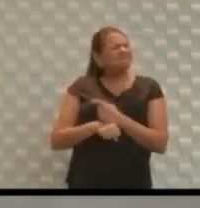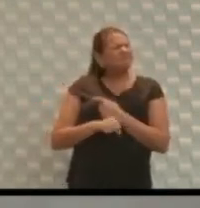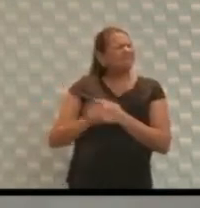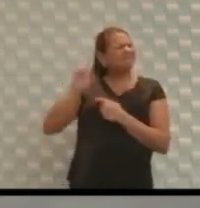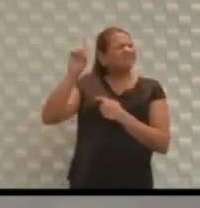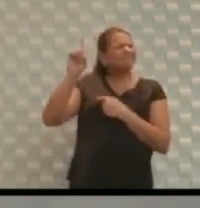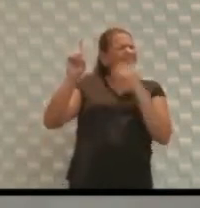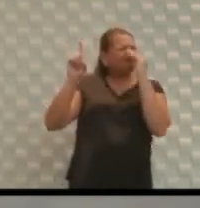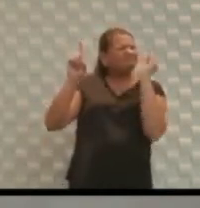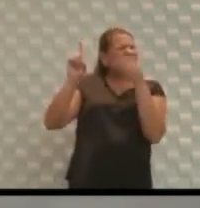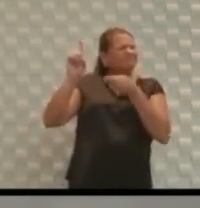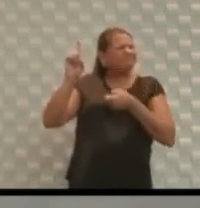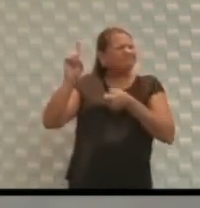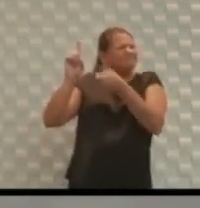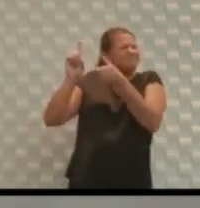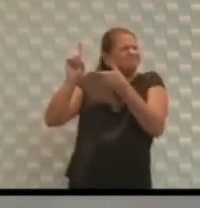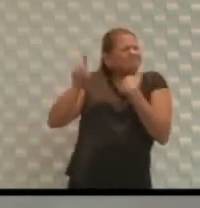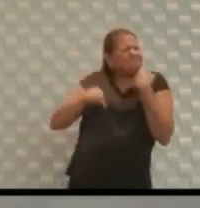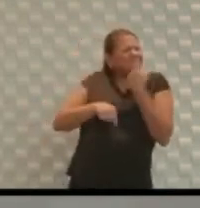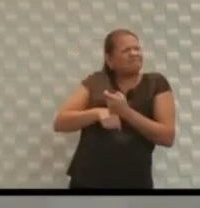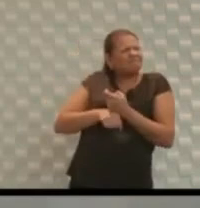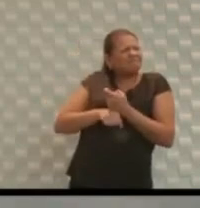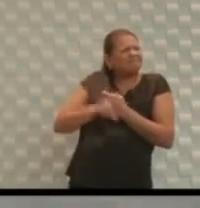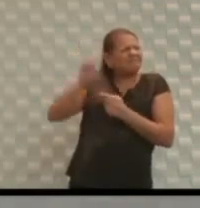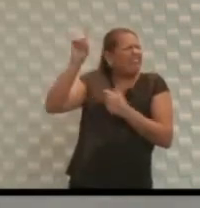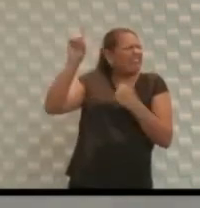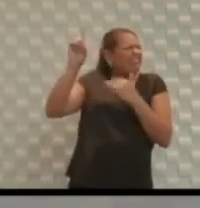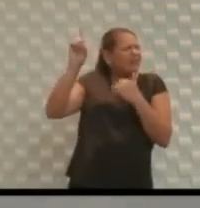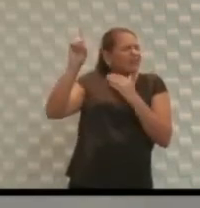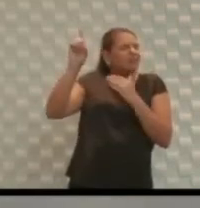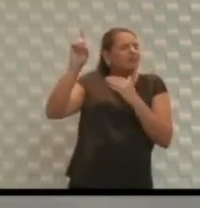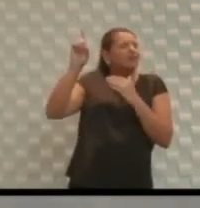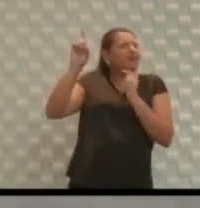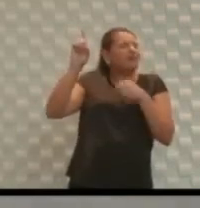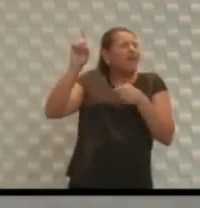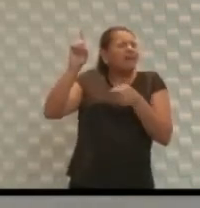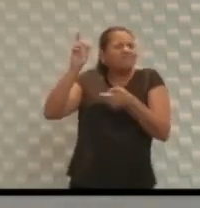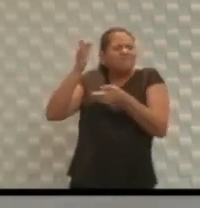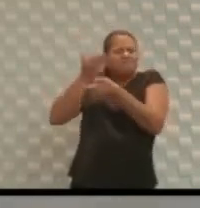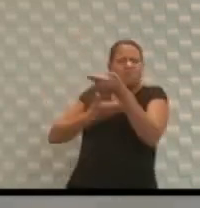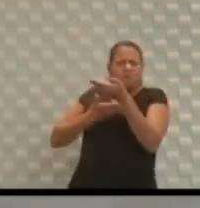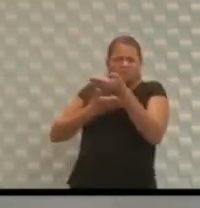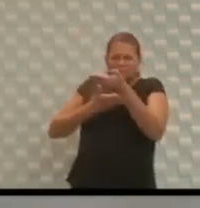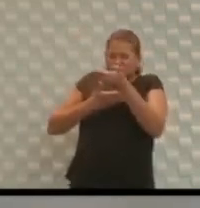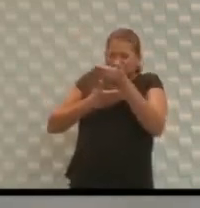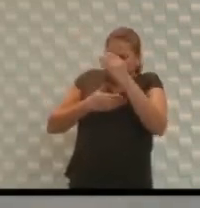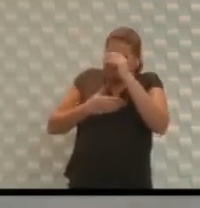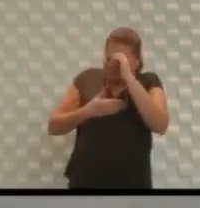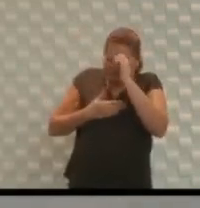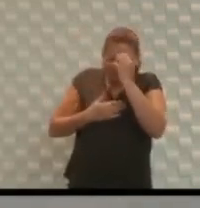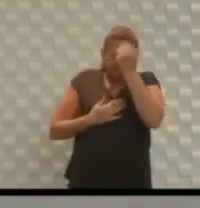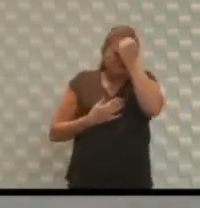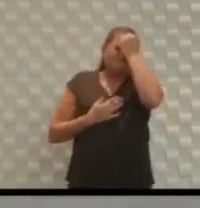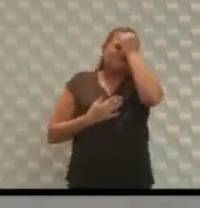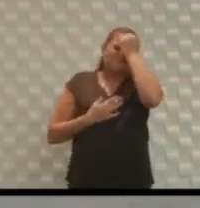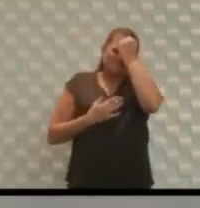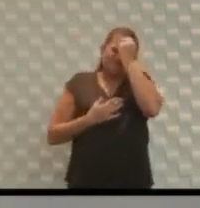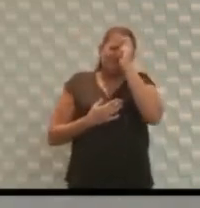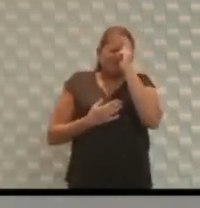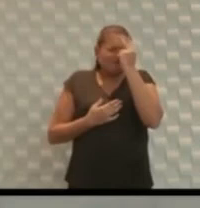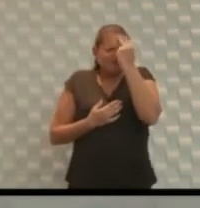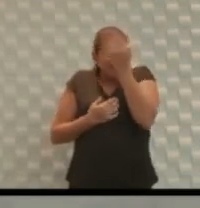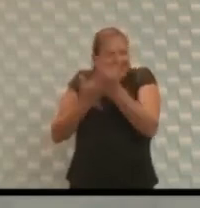enfrentando o relacionamento com o Senhor. Senhor Deus, em nome de Jesus, eu quero pedir ação poderosa do